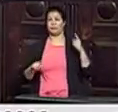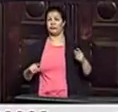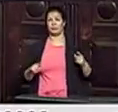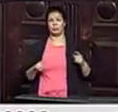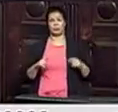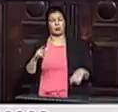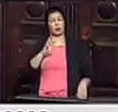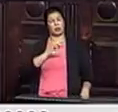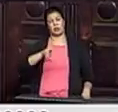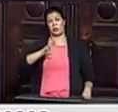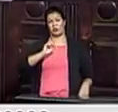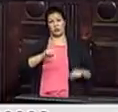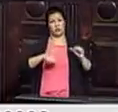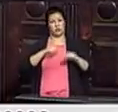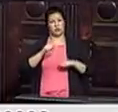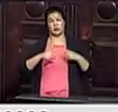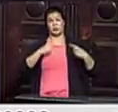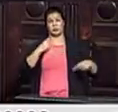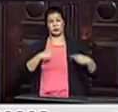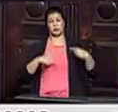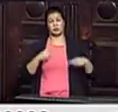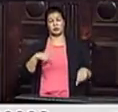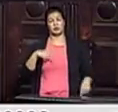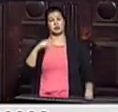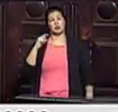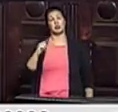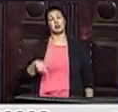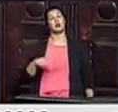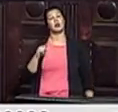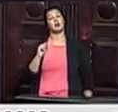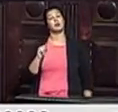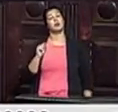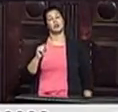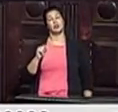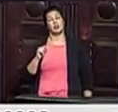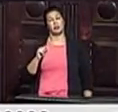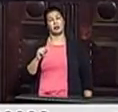reforma política. Isso é exatamente você querer